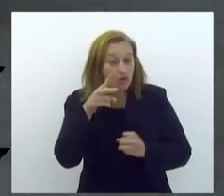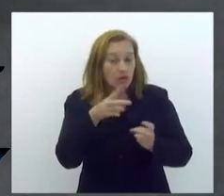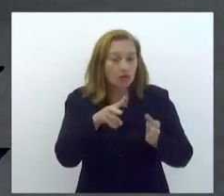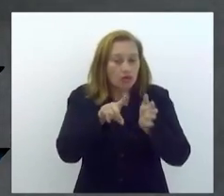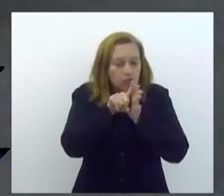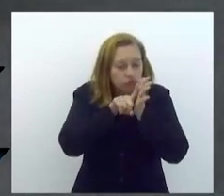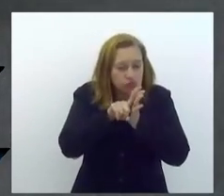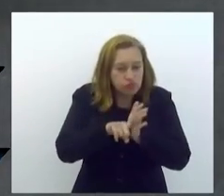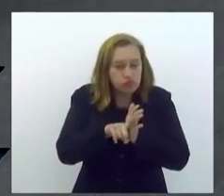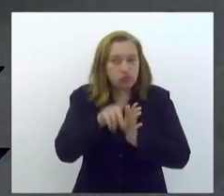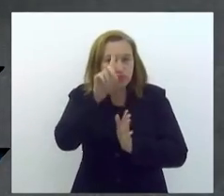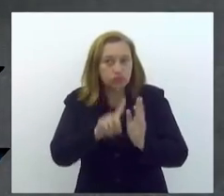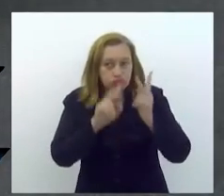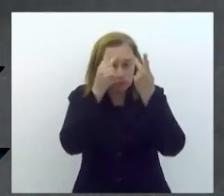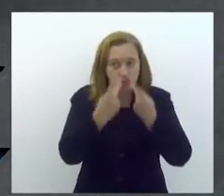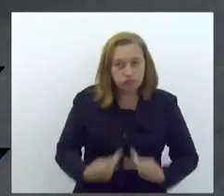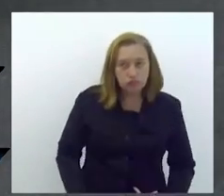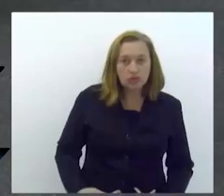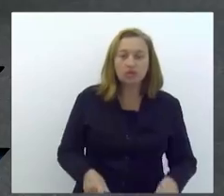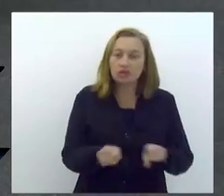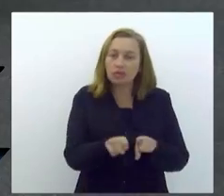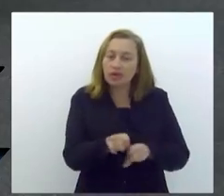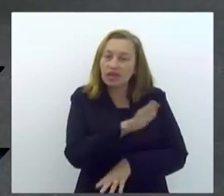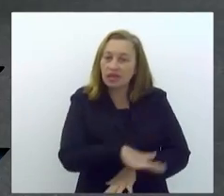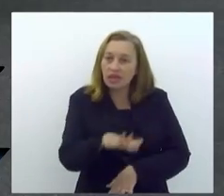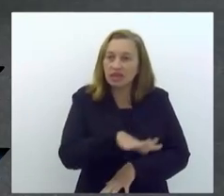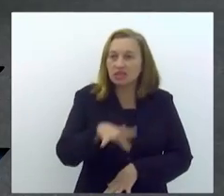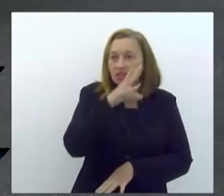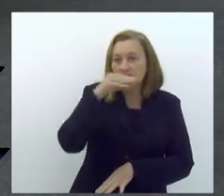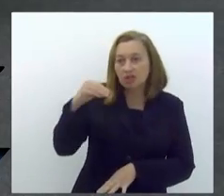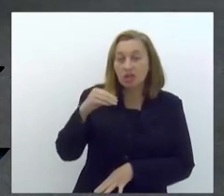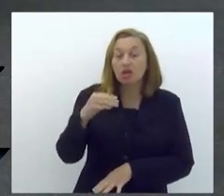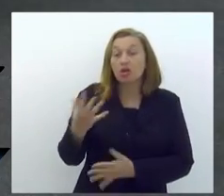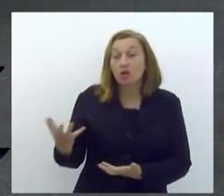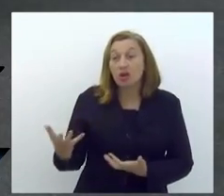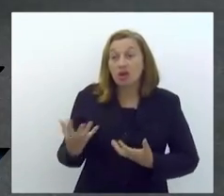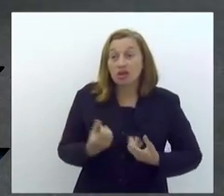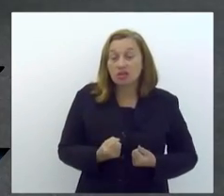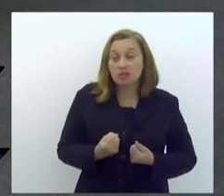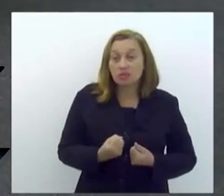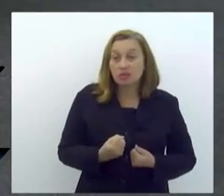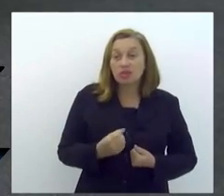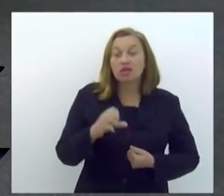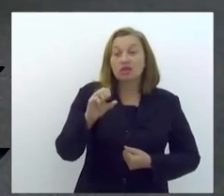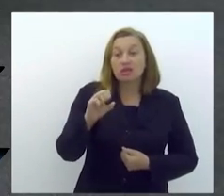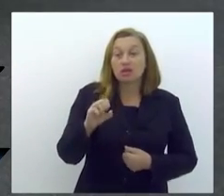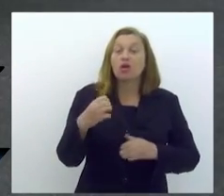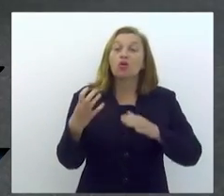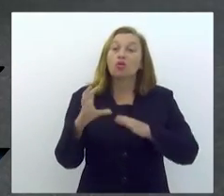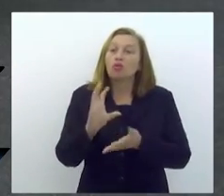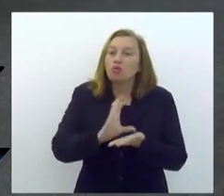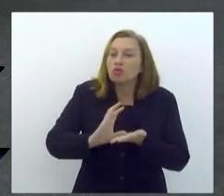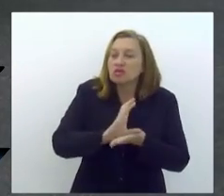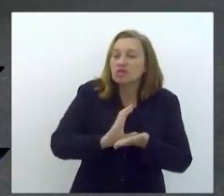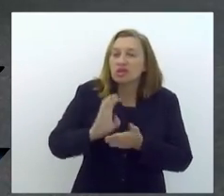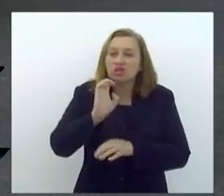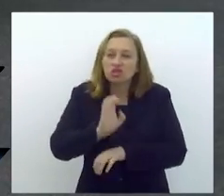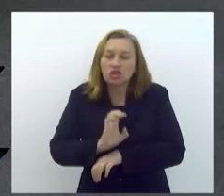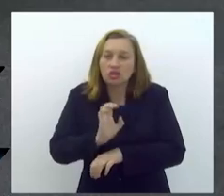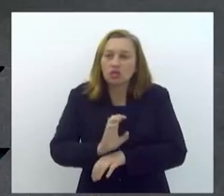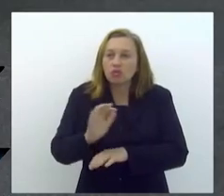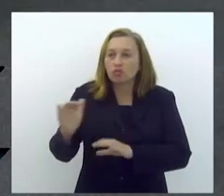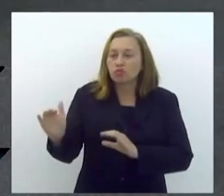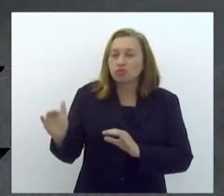direitos humanos e da Criança e adolescência e bom eu recebi recentemente do sede que o Conselho Estadual um